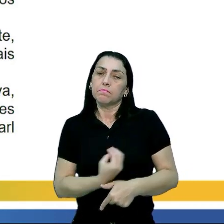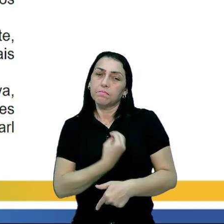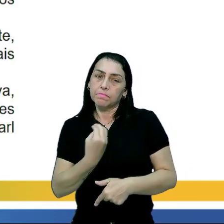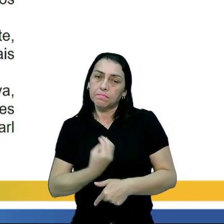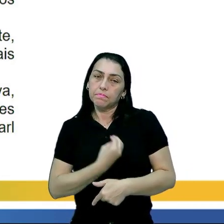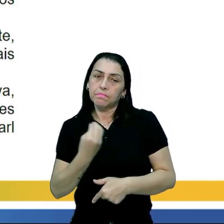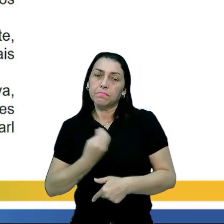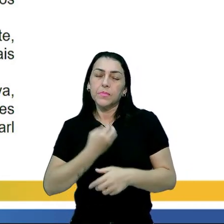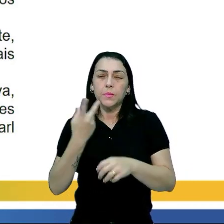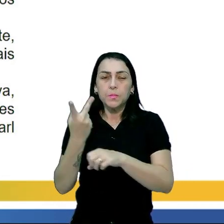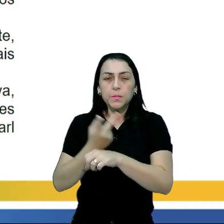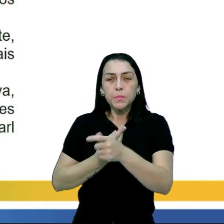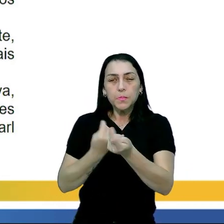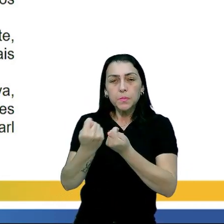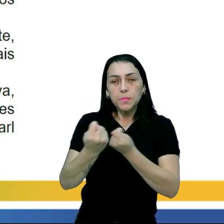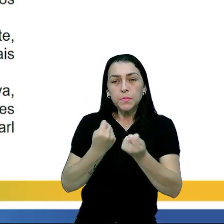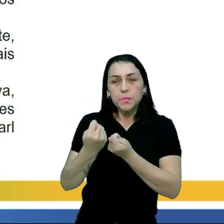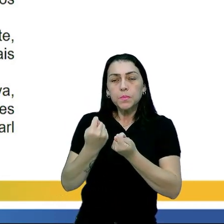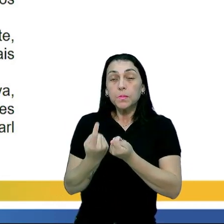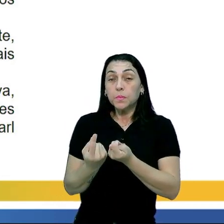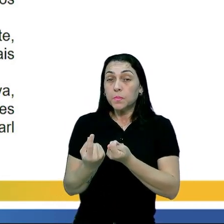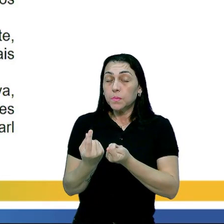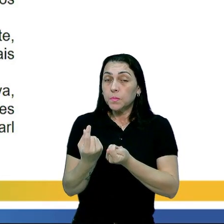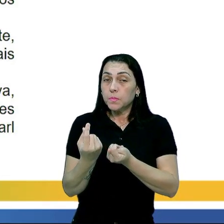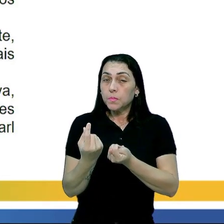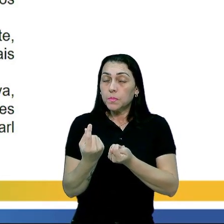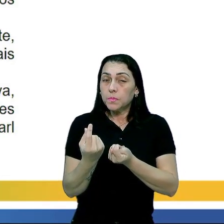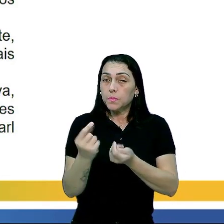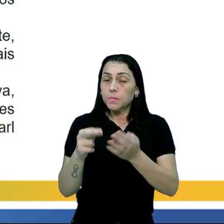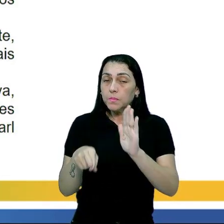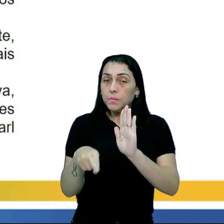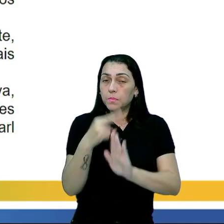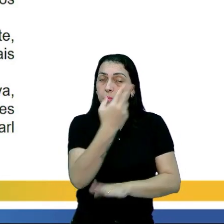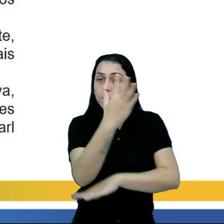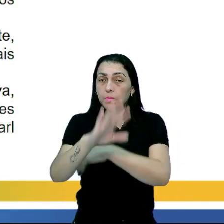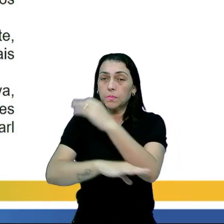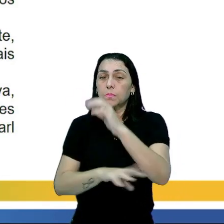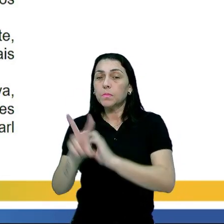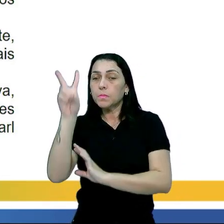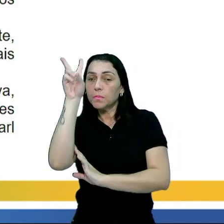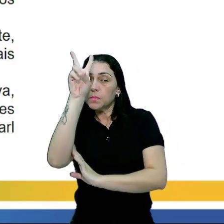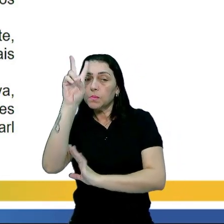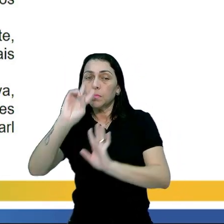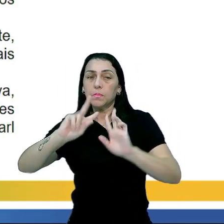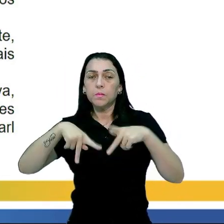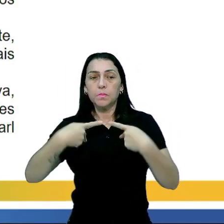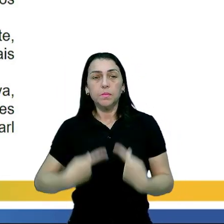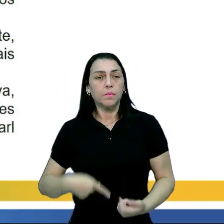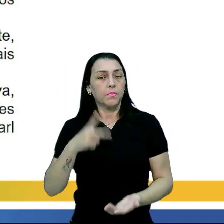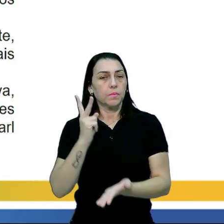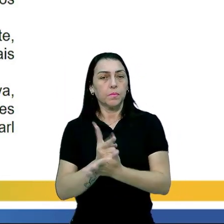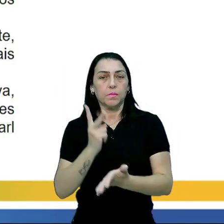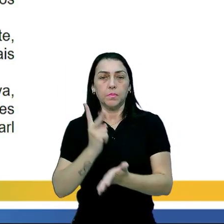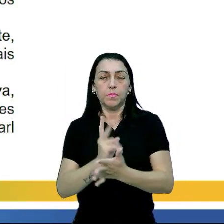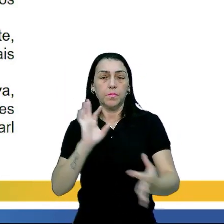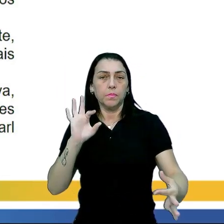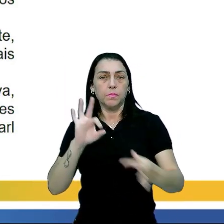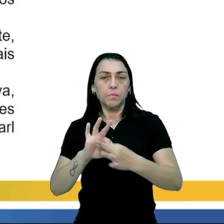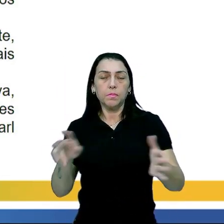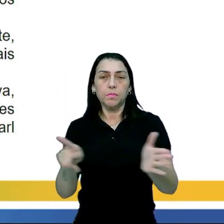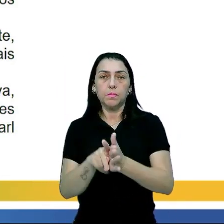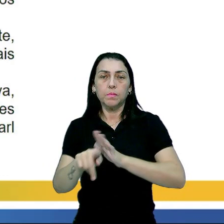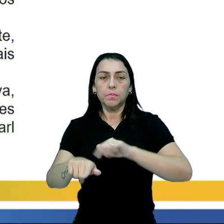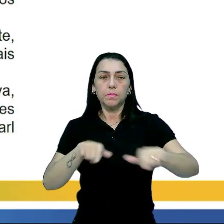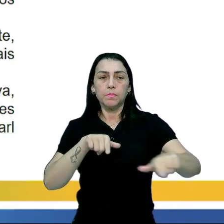sobrevivência, ou na busca por controlar os recursos naturais. A história da humanidade sempre esteve ligada